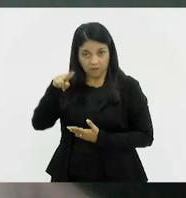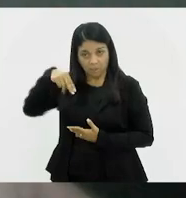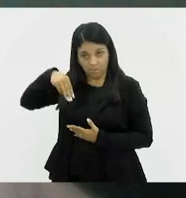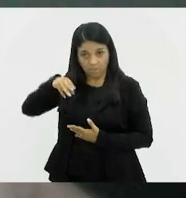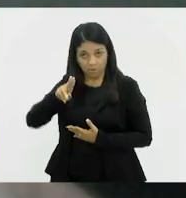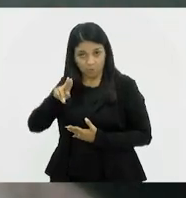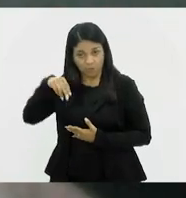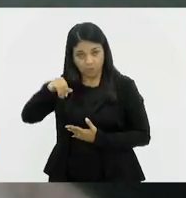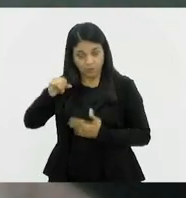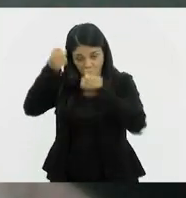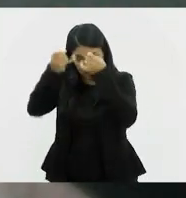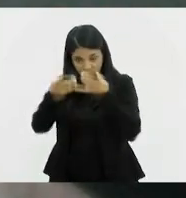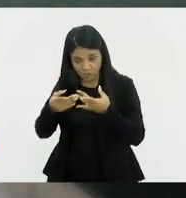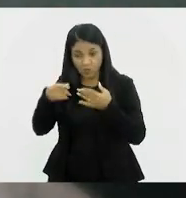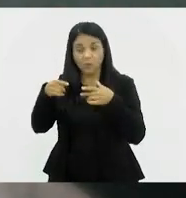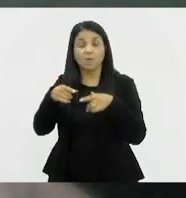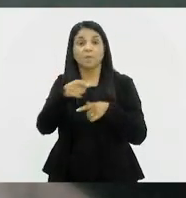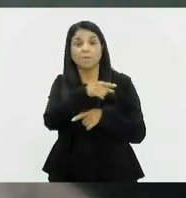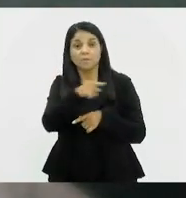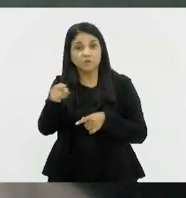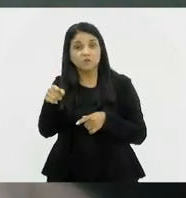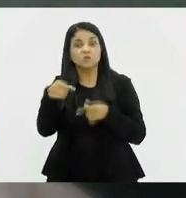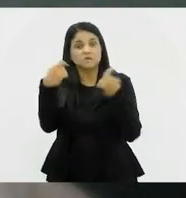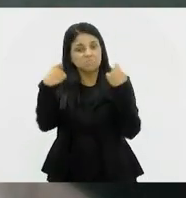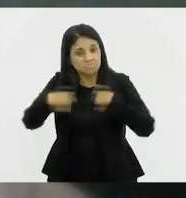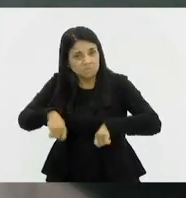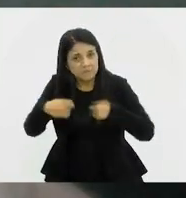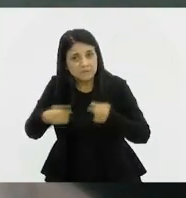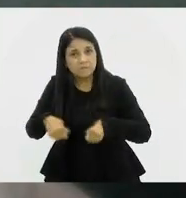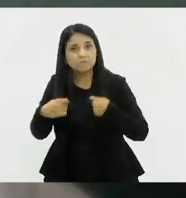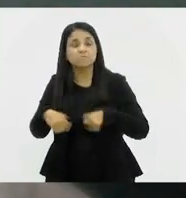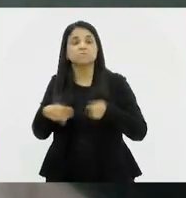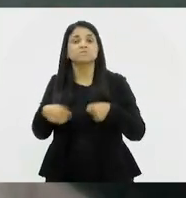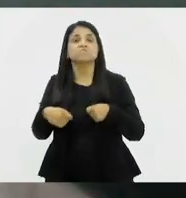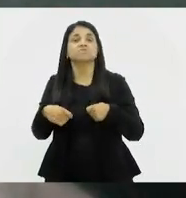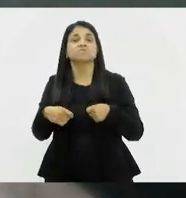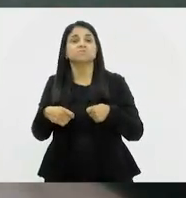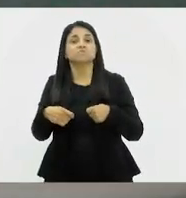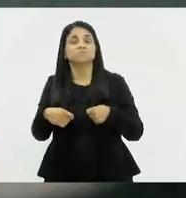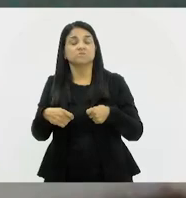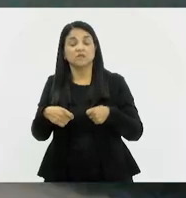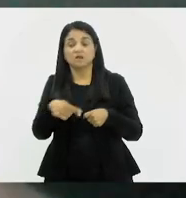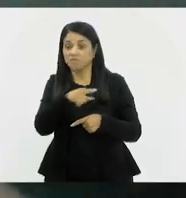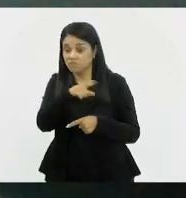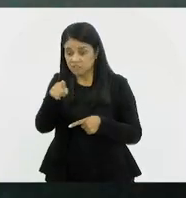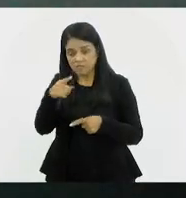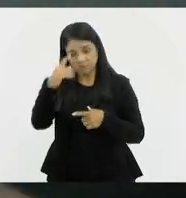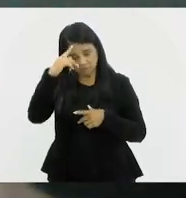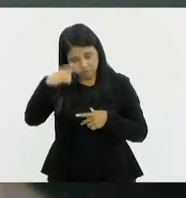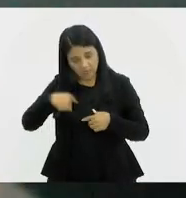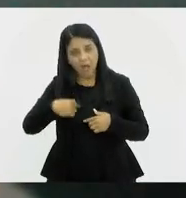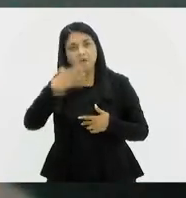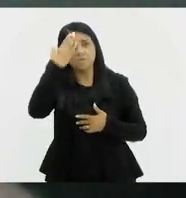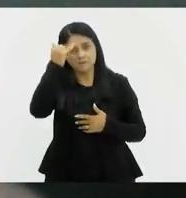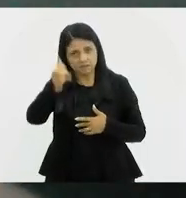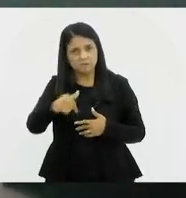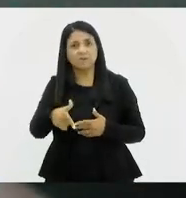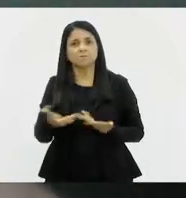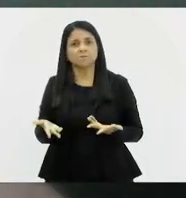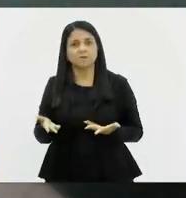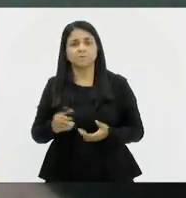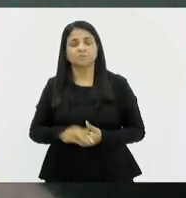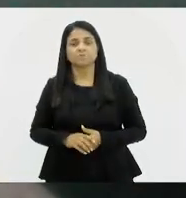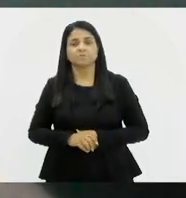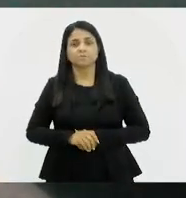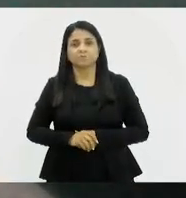precisa e necessita e sabe direitinho o que precisa, são vocês, somos nós. Próximo.